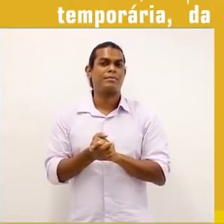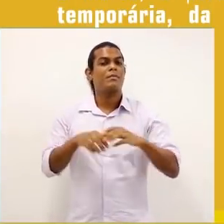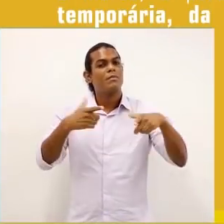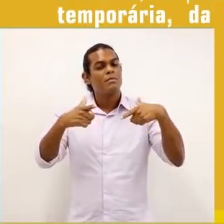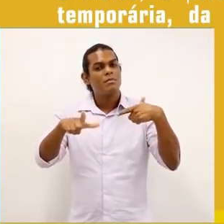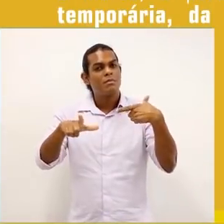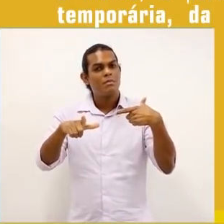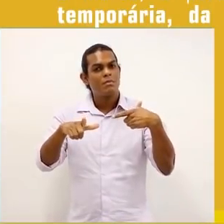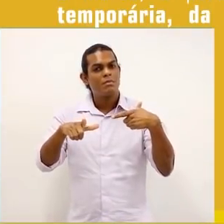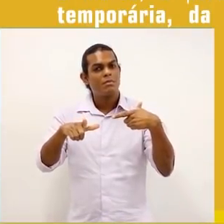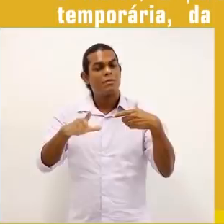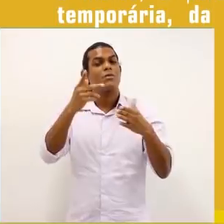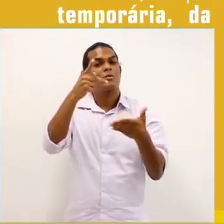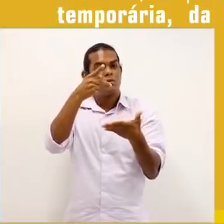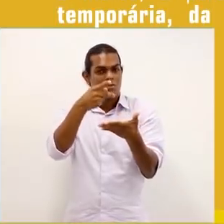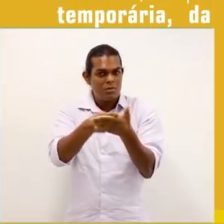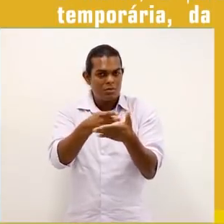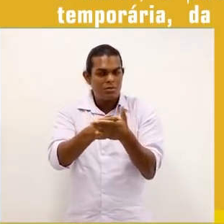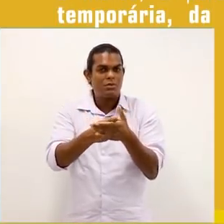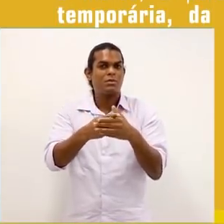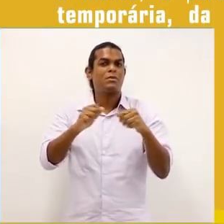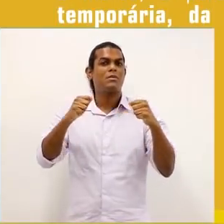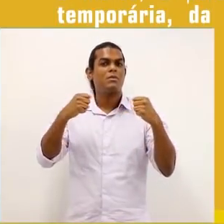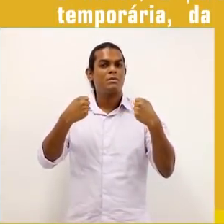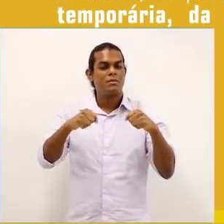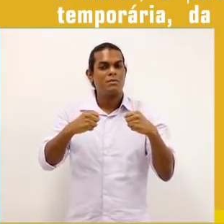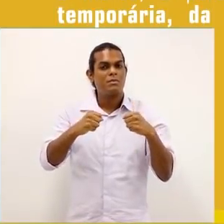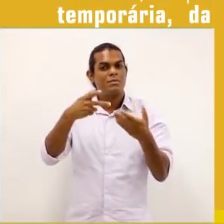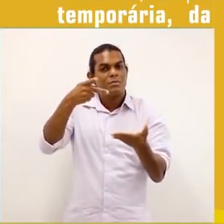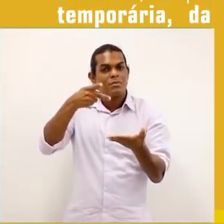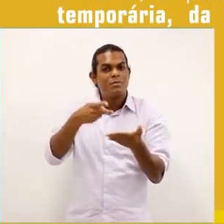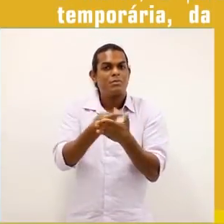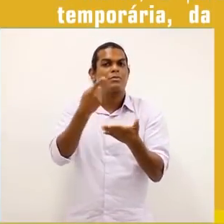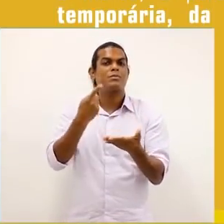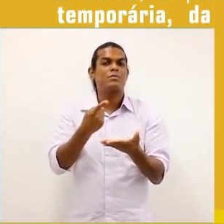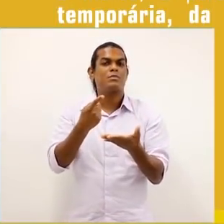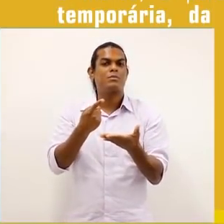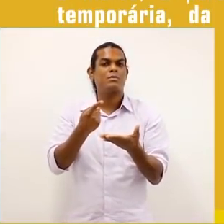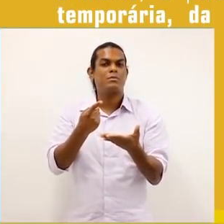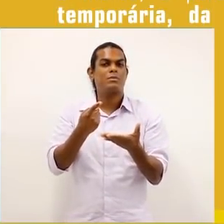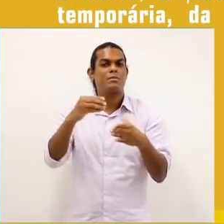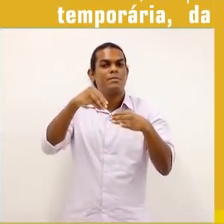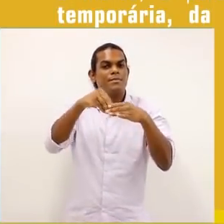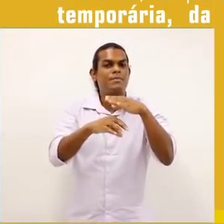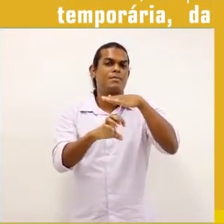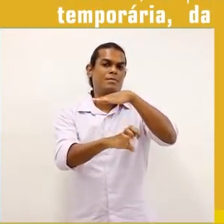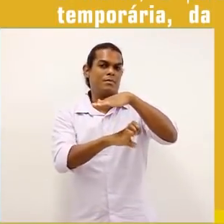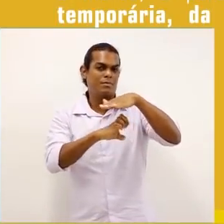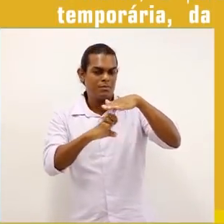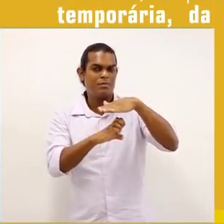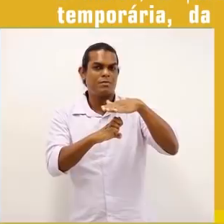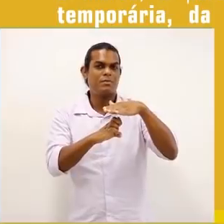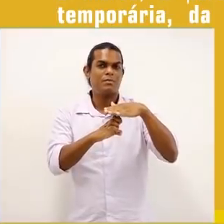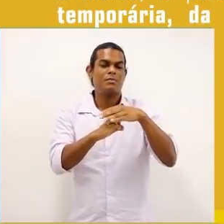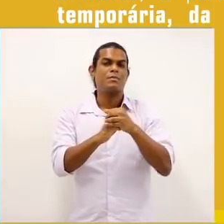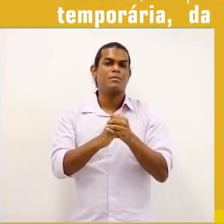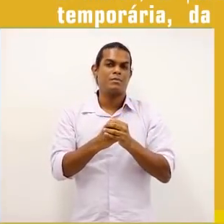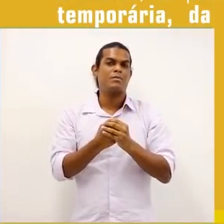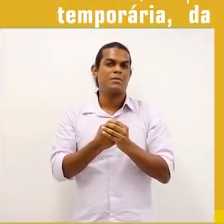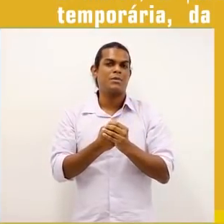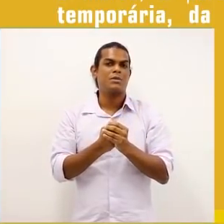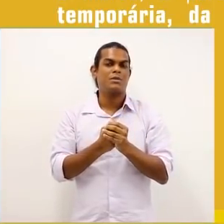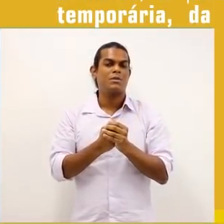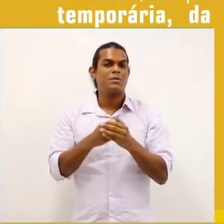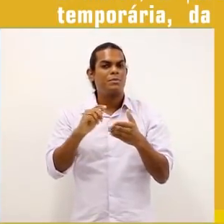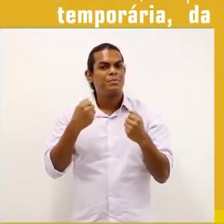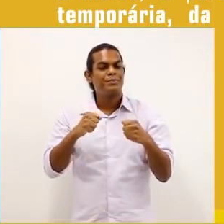ser exercido, que o acidente tenha sido ocorrido em decorrência do exercício do trabalho. E que este